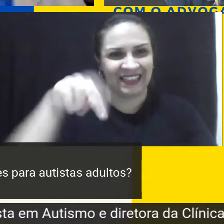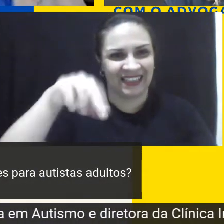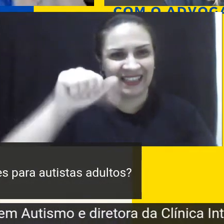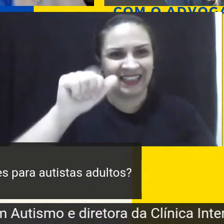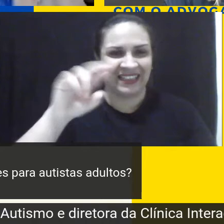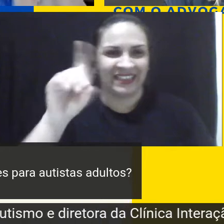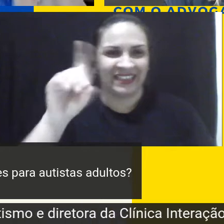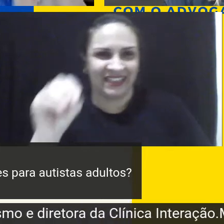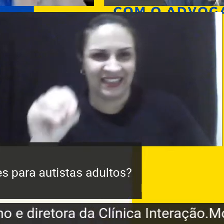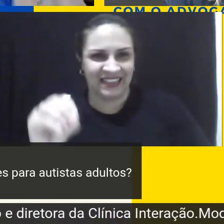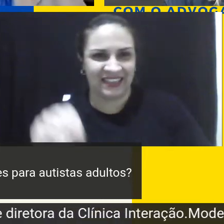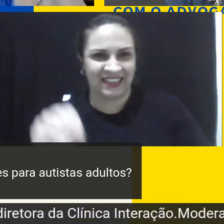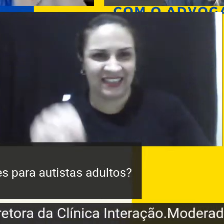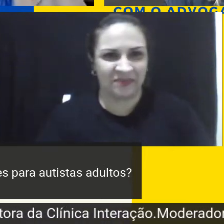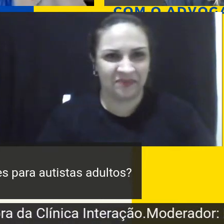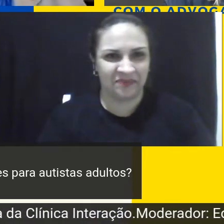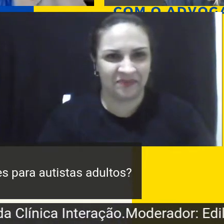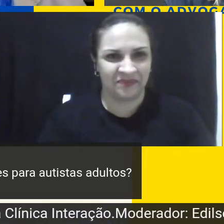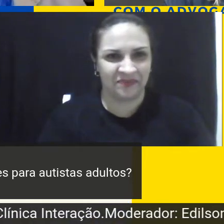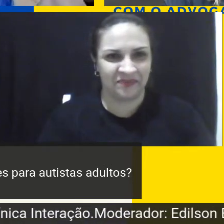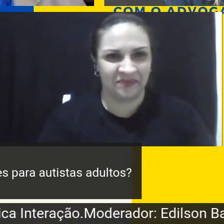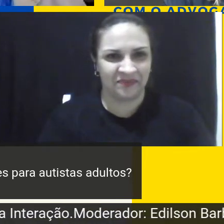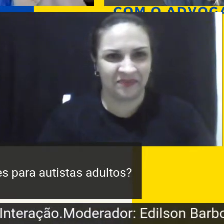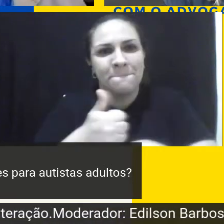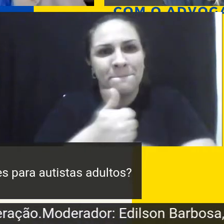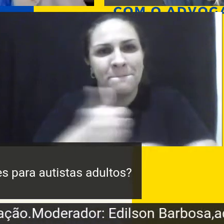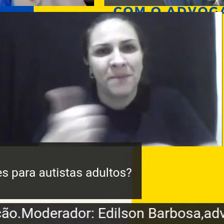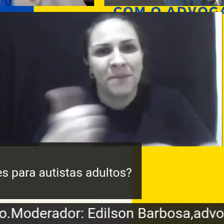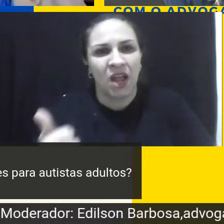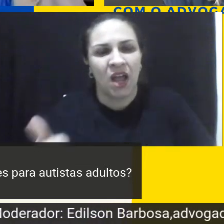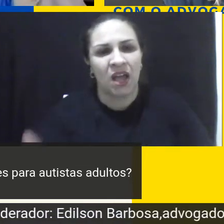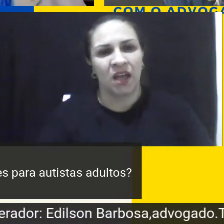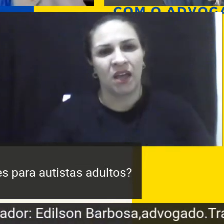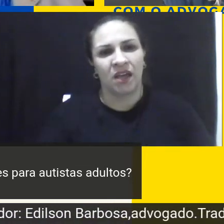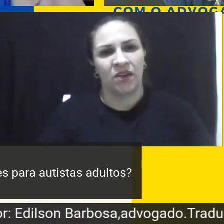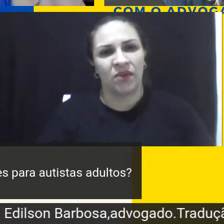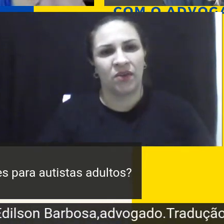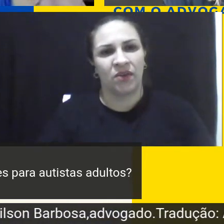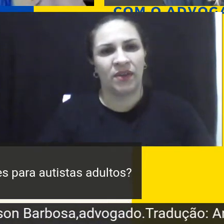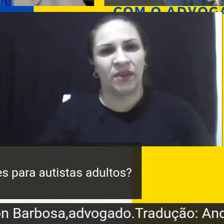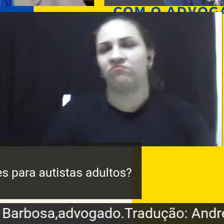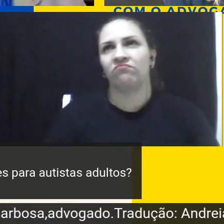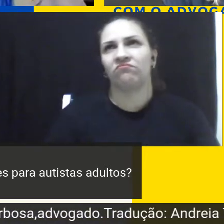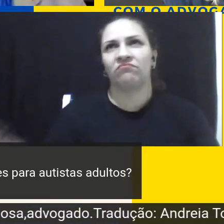Leonardo Contre, quais as melhores opções para autistas adultos, Lívia?